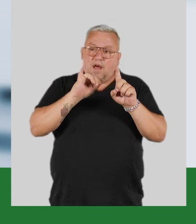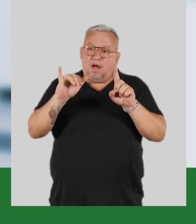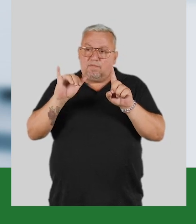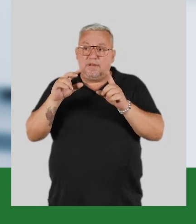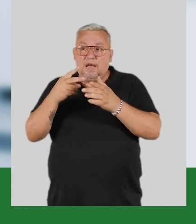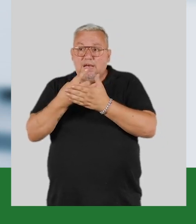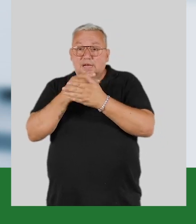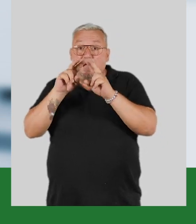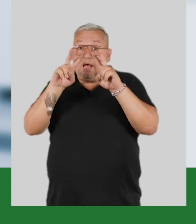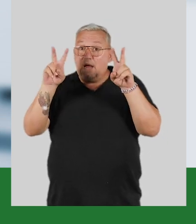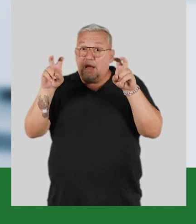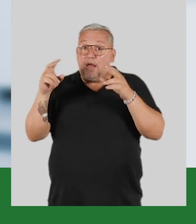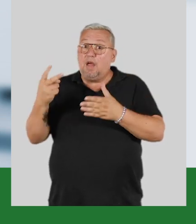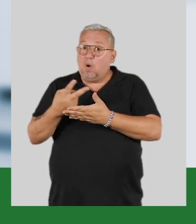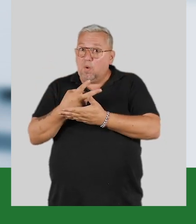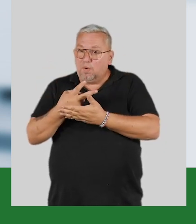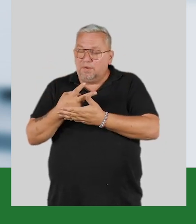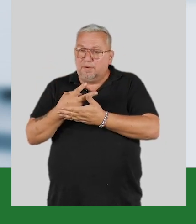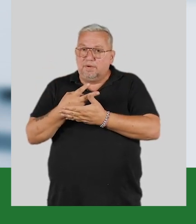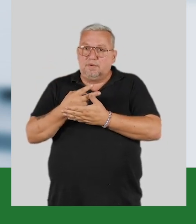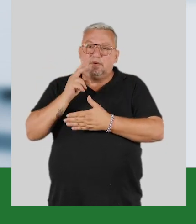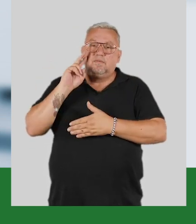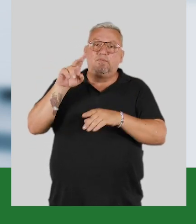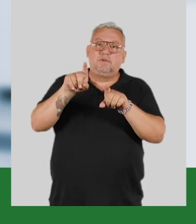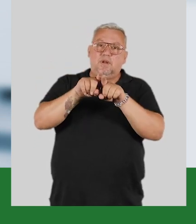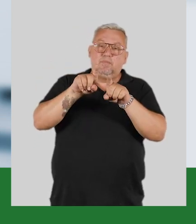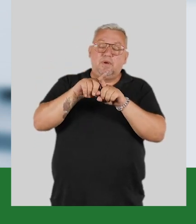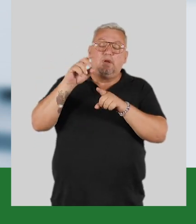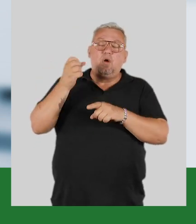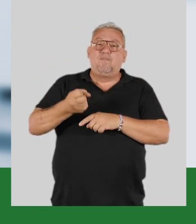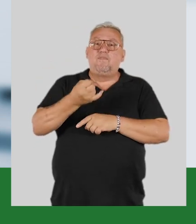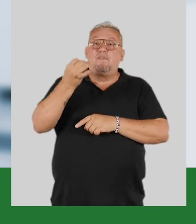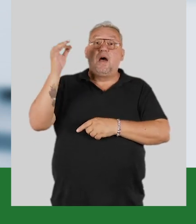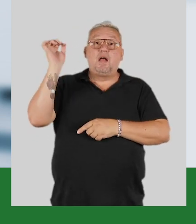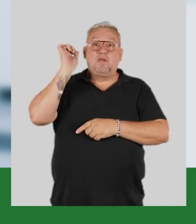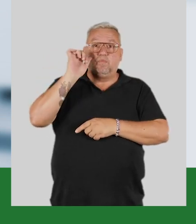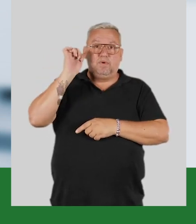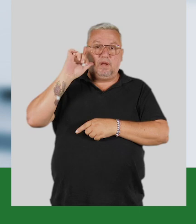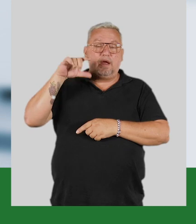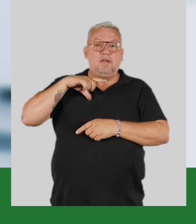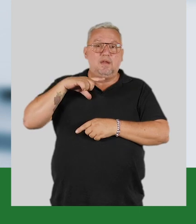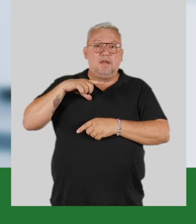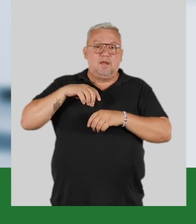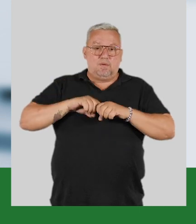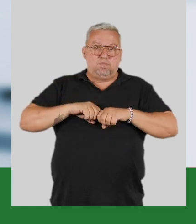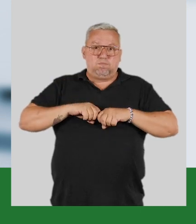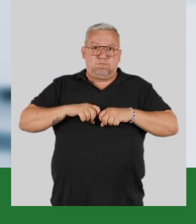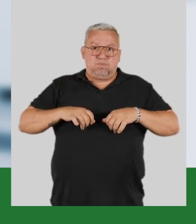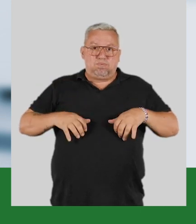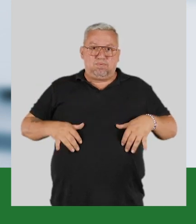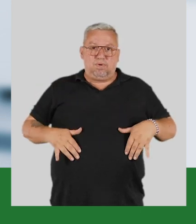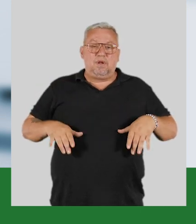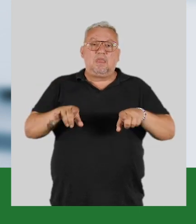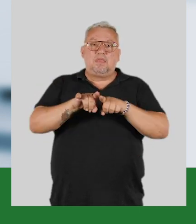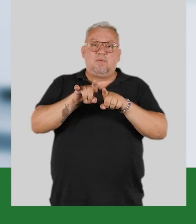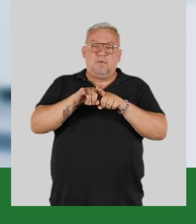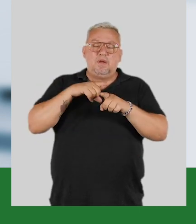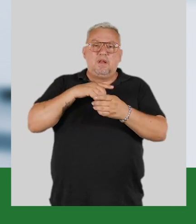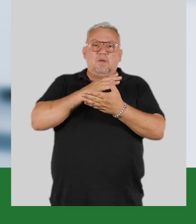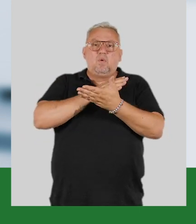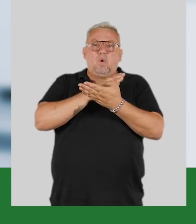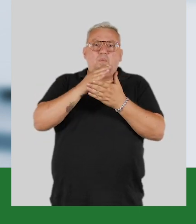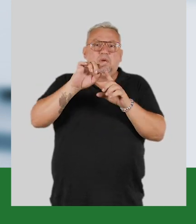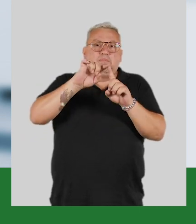vacinação. Lembrar que muitas mulheres em idade fértil vão receber a vacina e, eventualmente, a mulher está no começo da